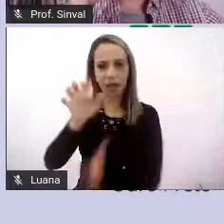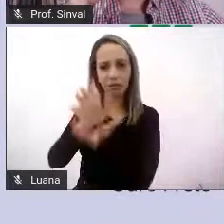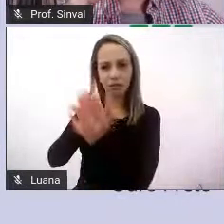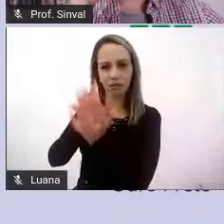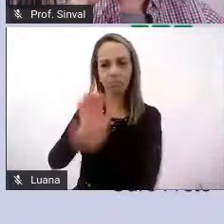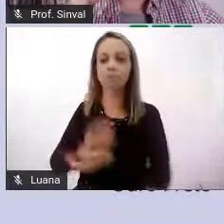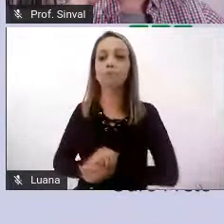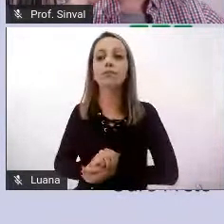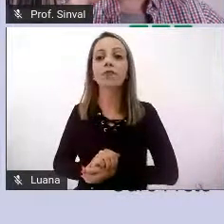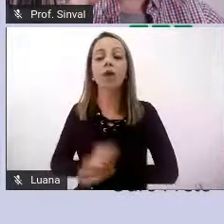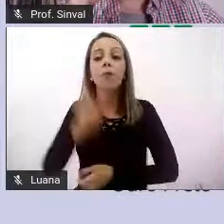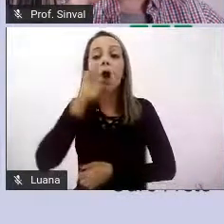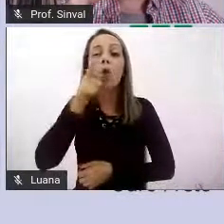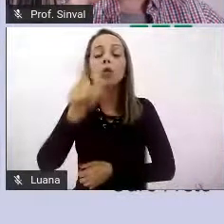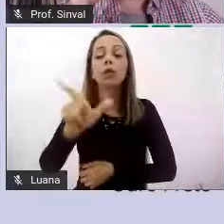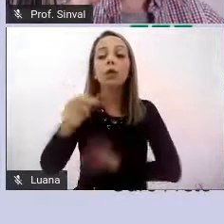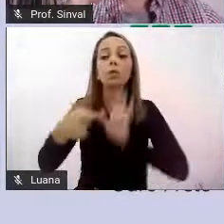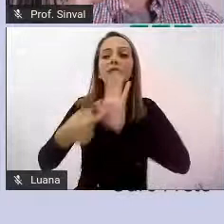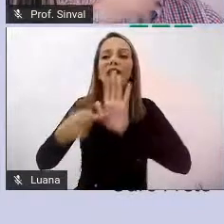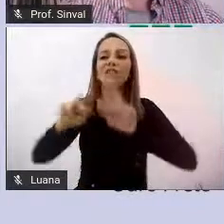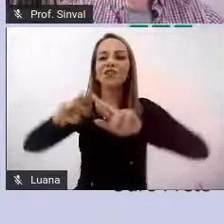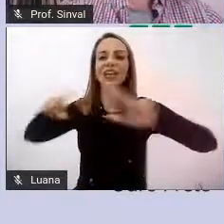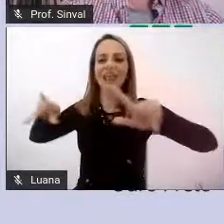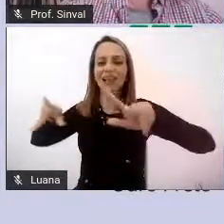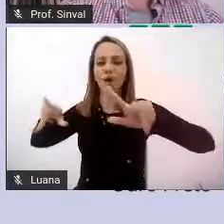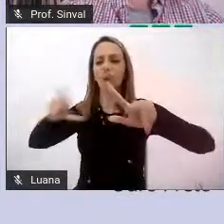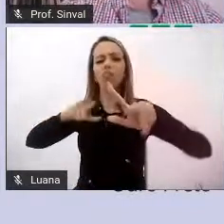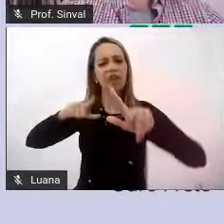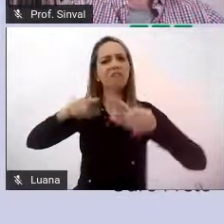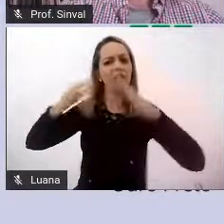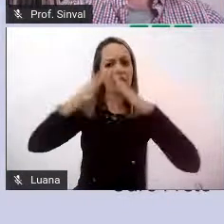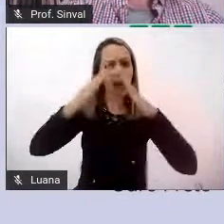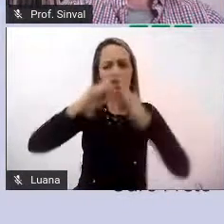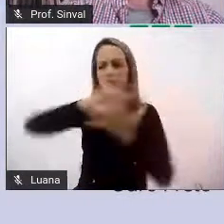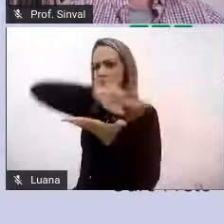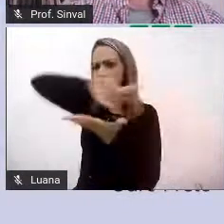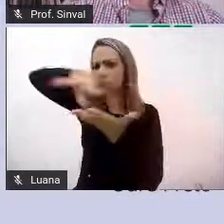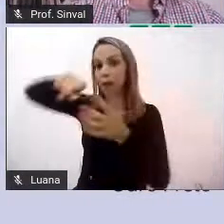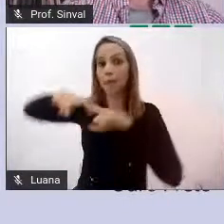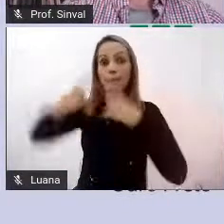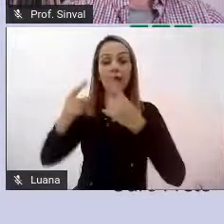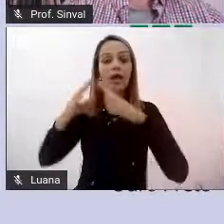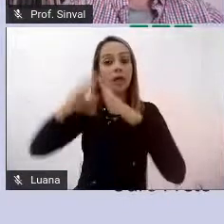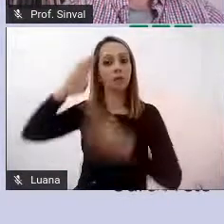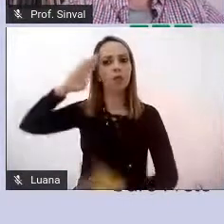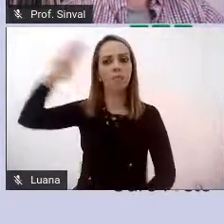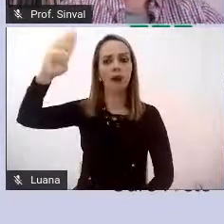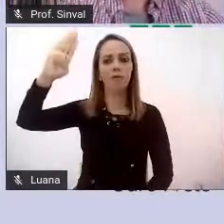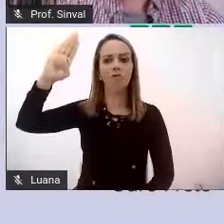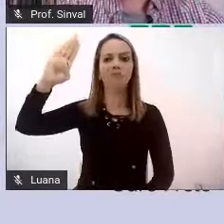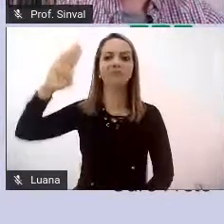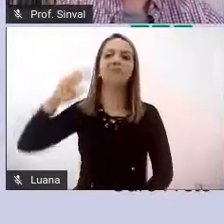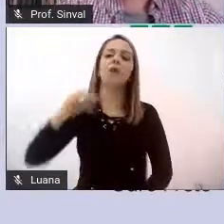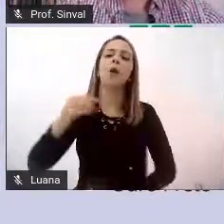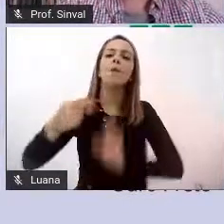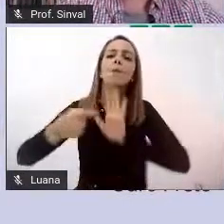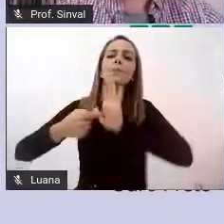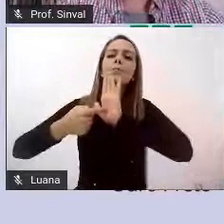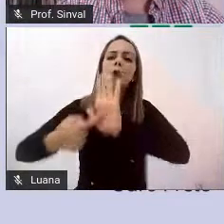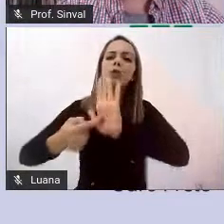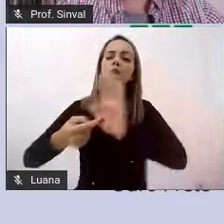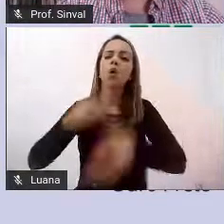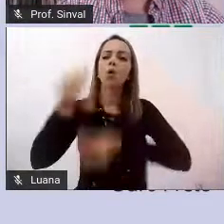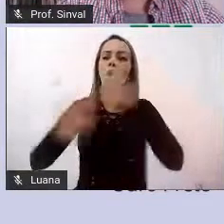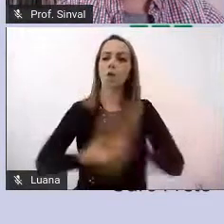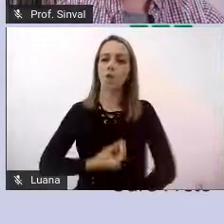essa diferenciação social entre aristocracia e povo, vida burguesa e vida popular,